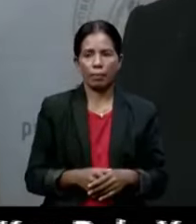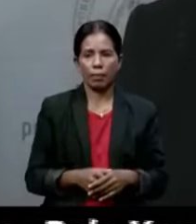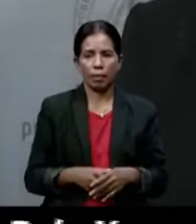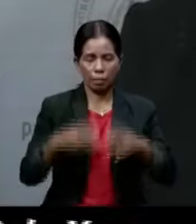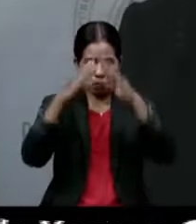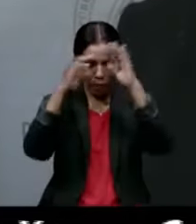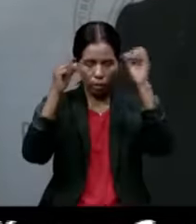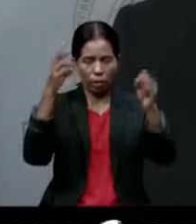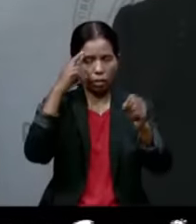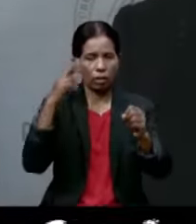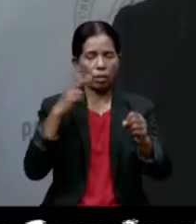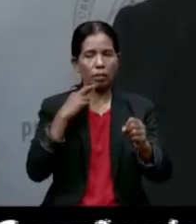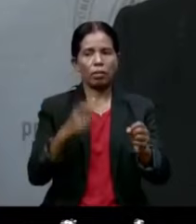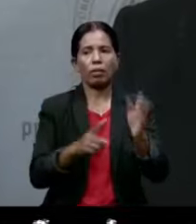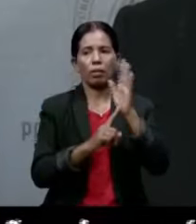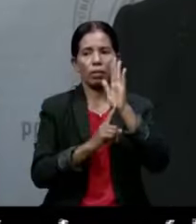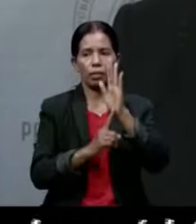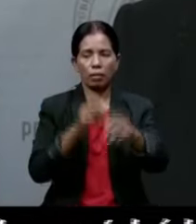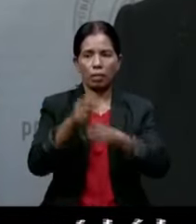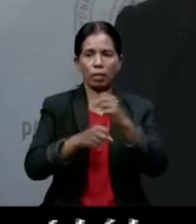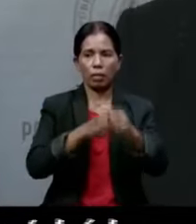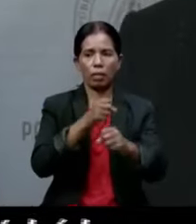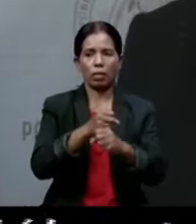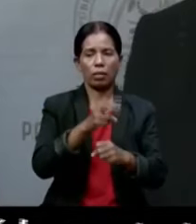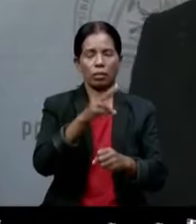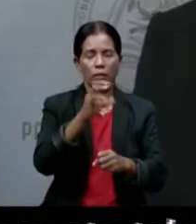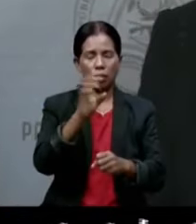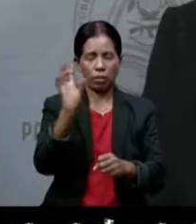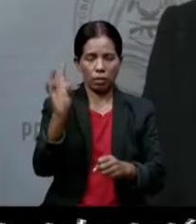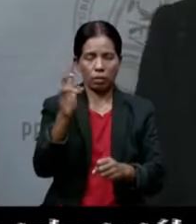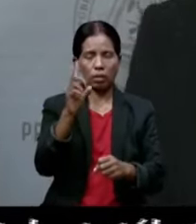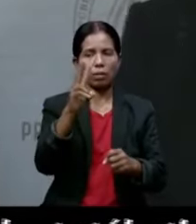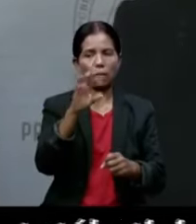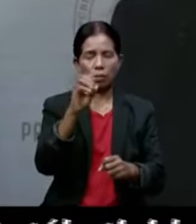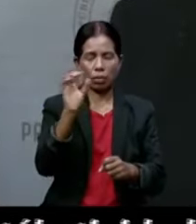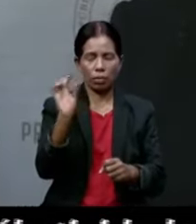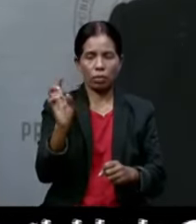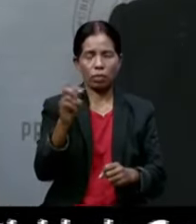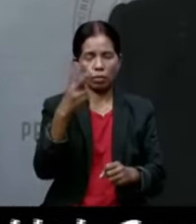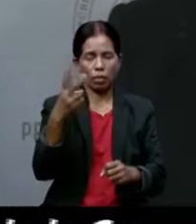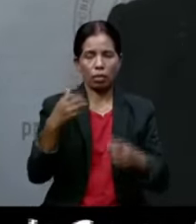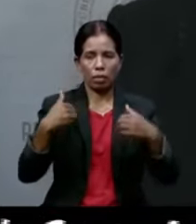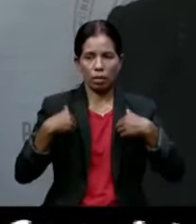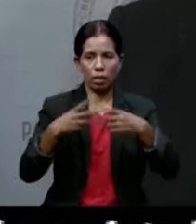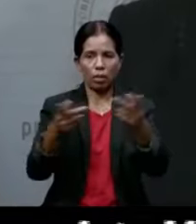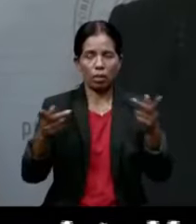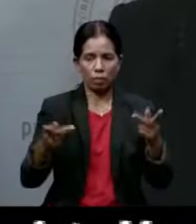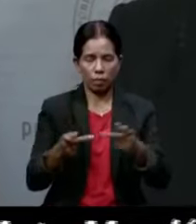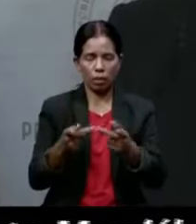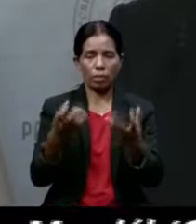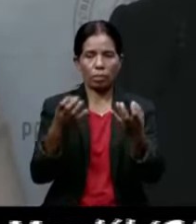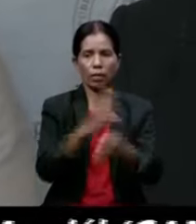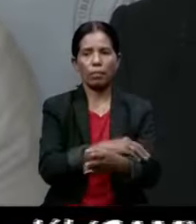Horta sempre, já desde o primeiro mandato, né, tinha em 2007 até 2012, sempre interesse para a área ambiente, né?